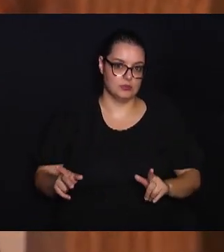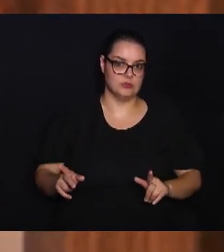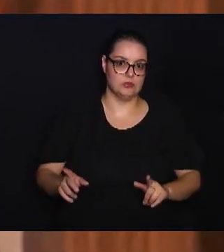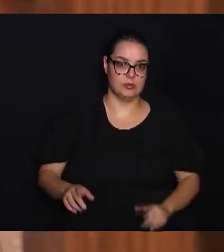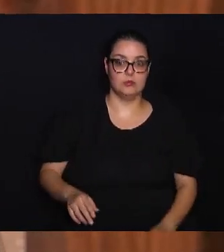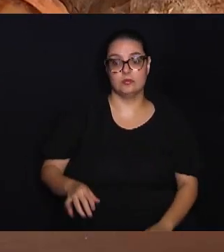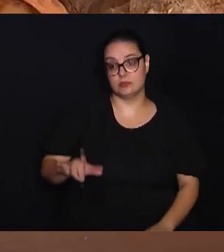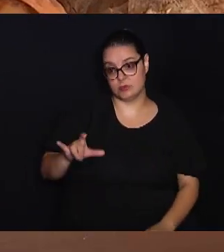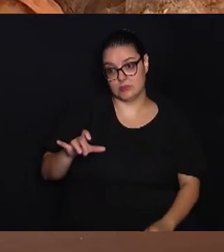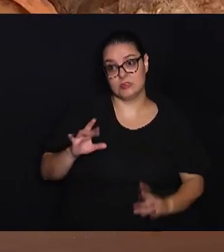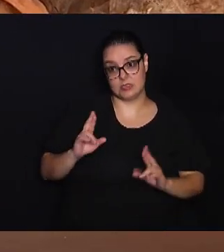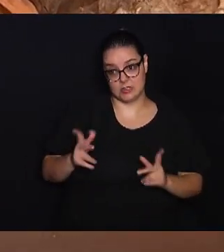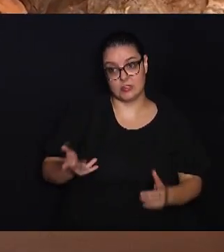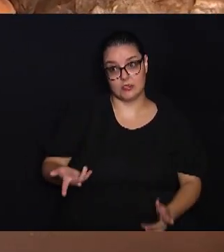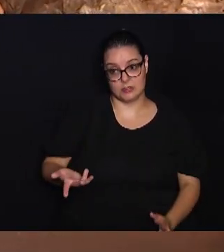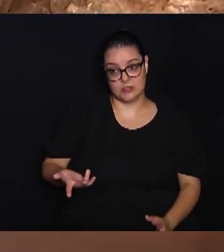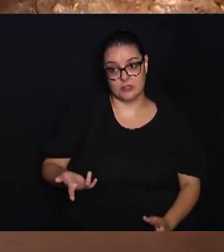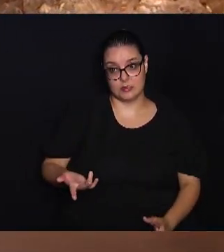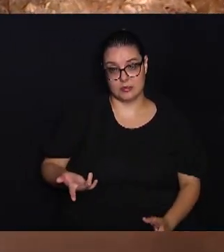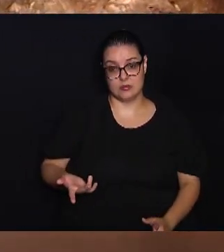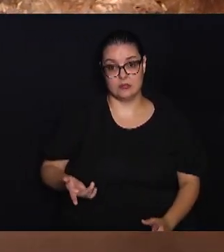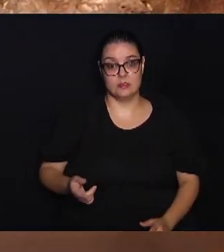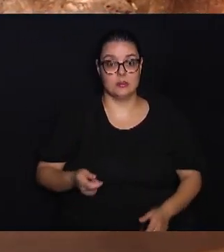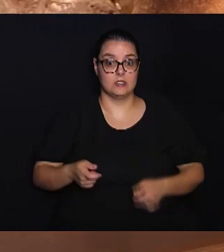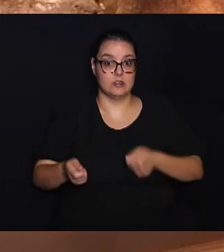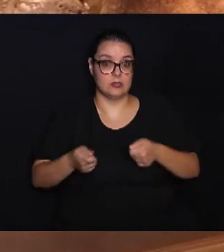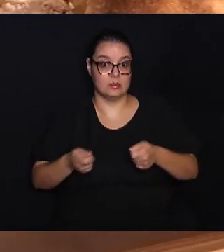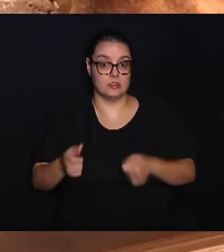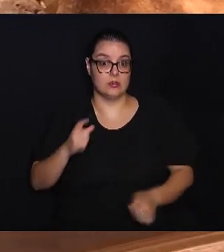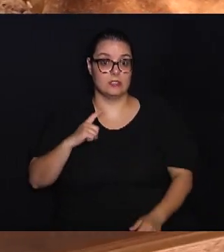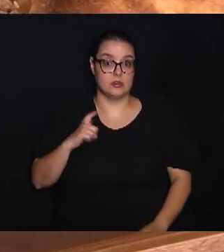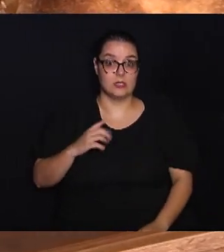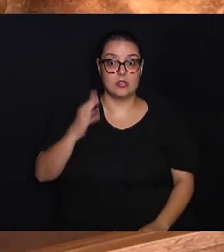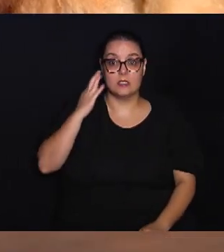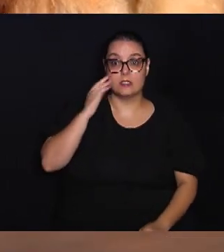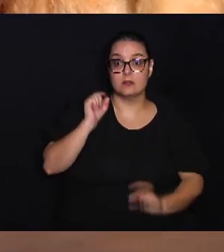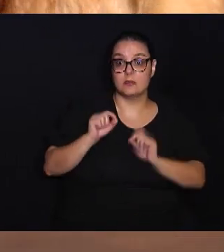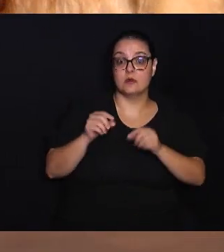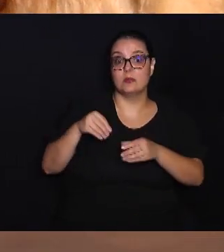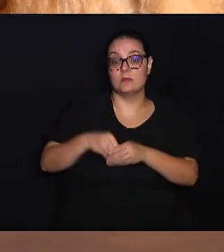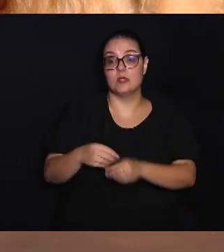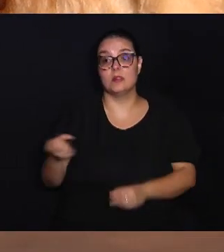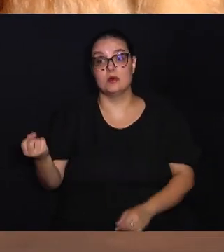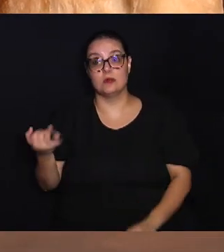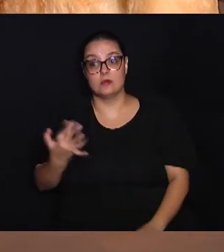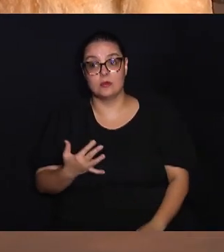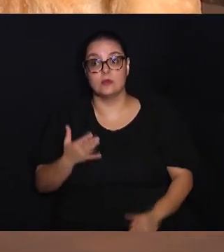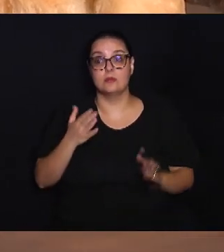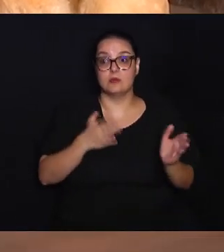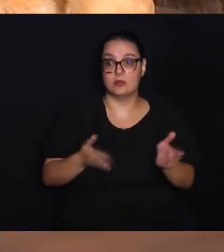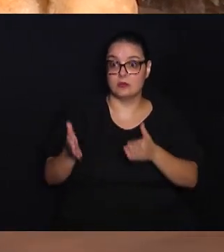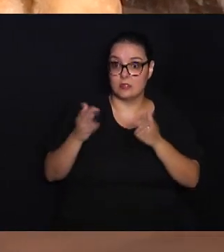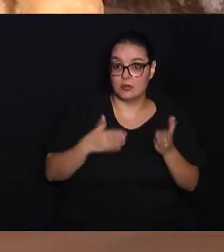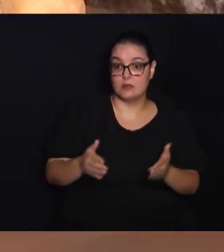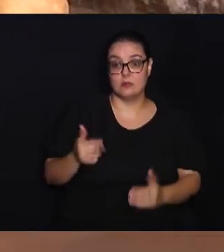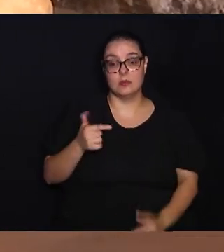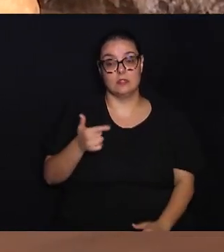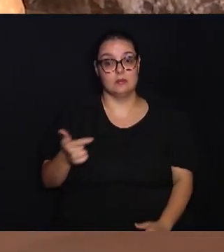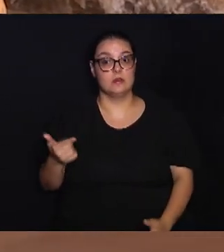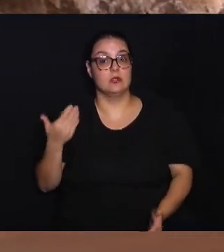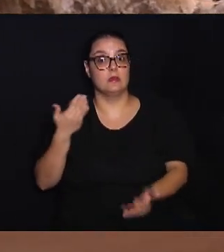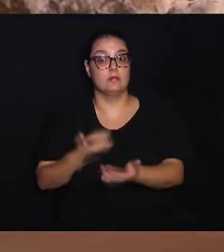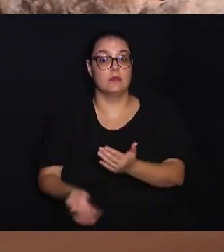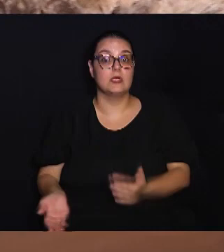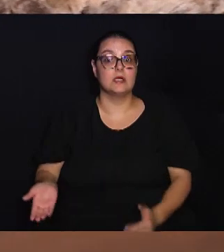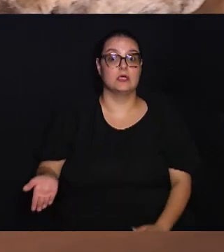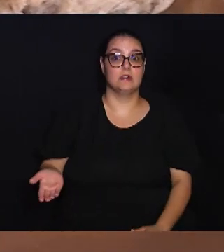vitrine no Instagram né você tem que ter um controle saber o que vai colocar idade que vai produzir para que você não venha